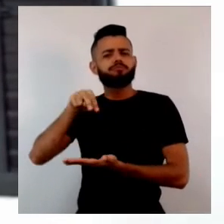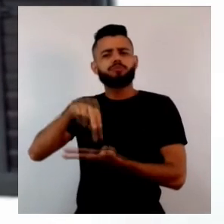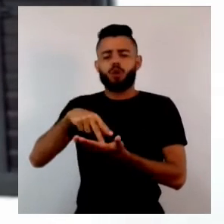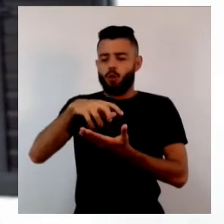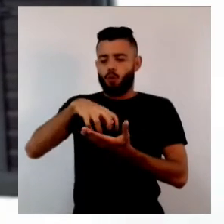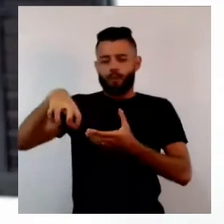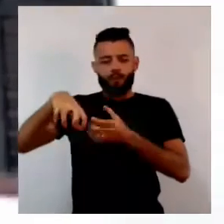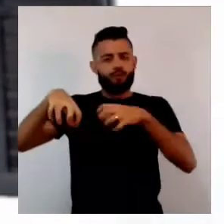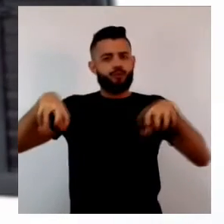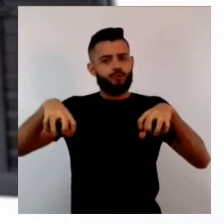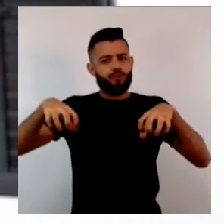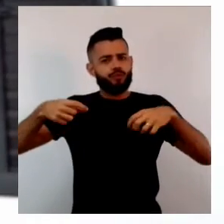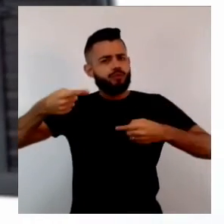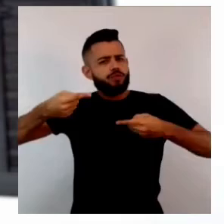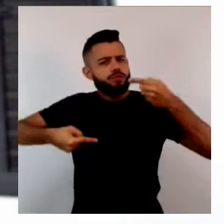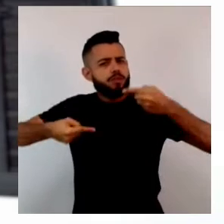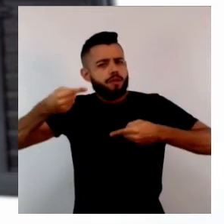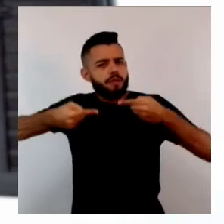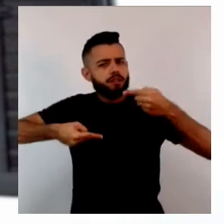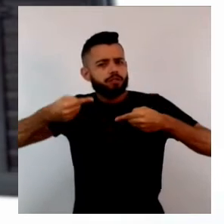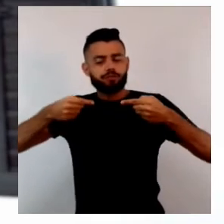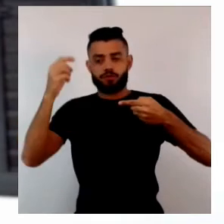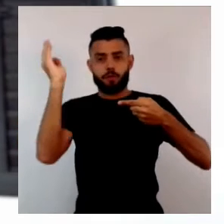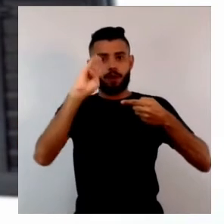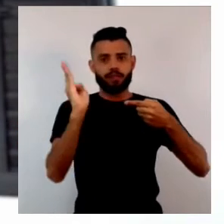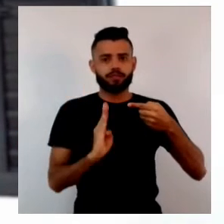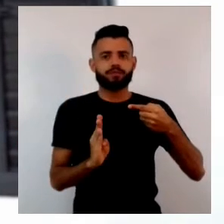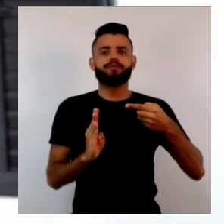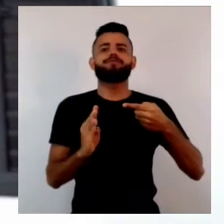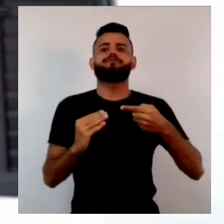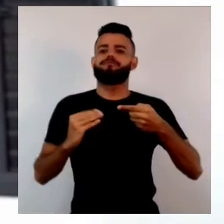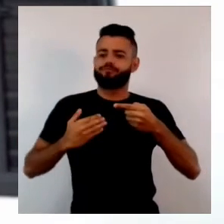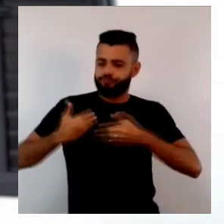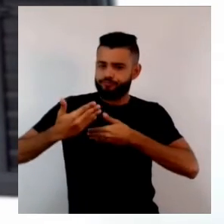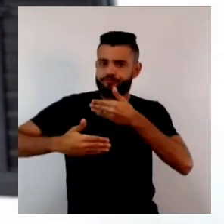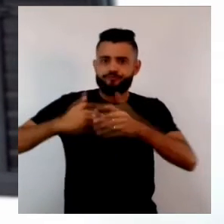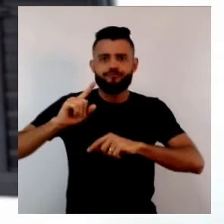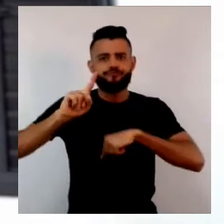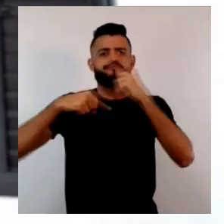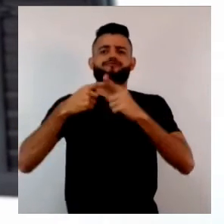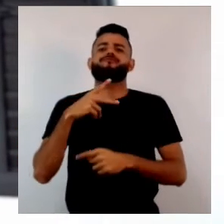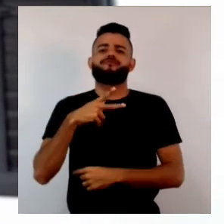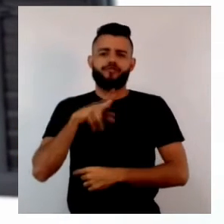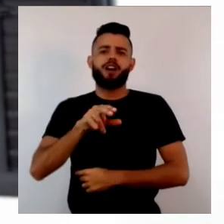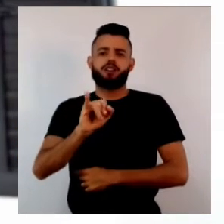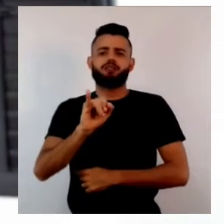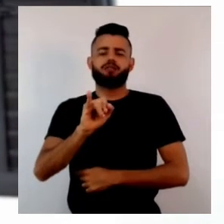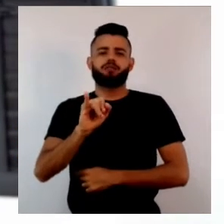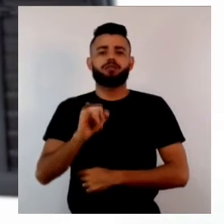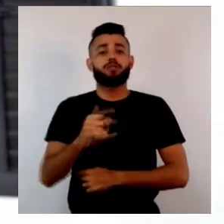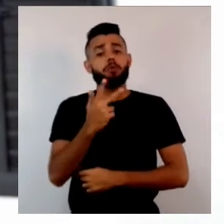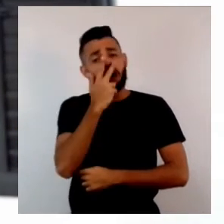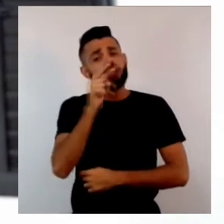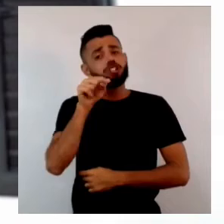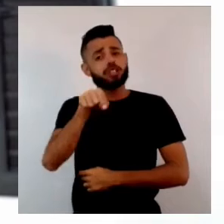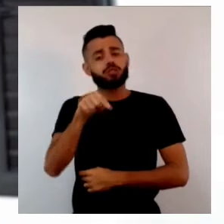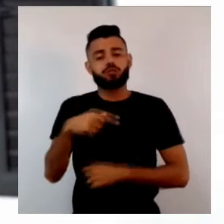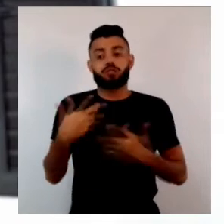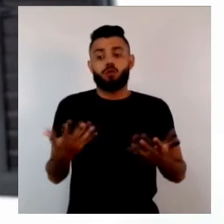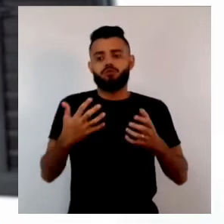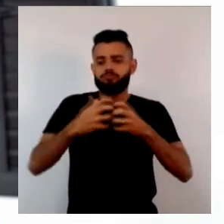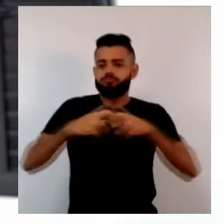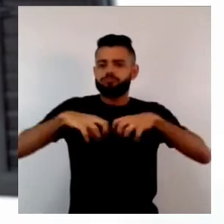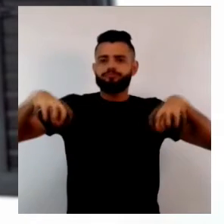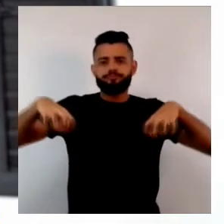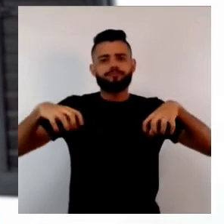racial no Brasil, que vai gerar avanços, mas eu acho que é isso. Em alguma medida, a polarização ela tem um limite.